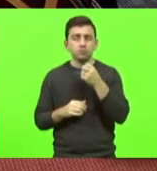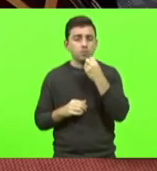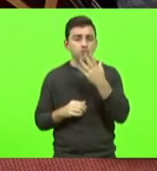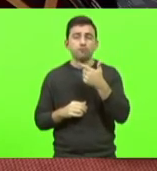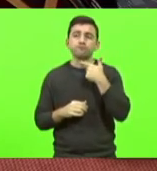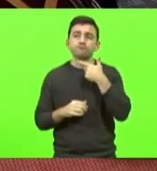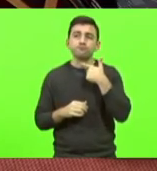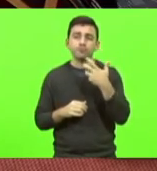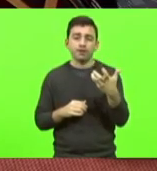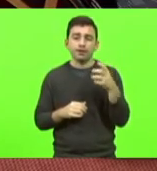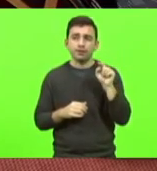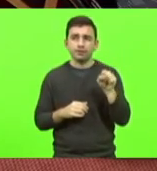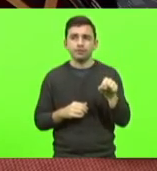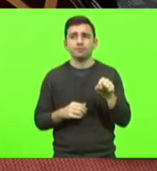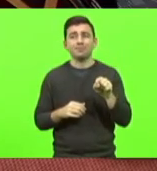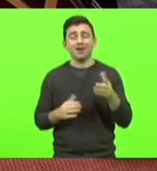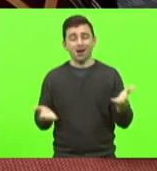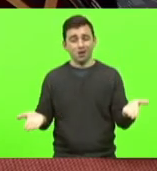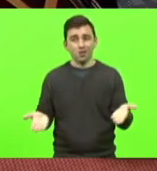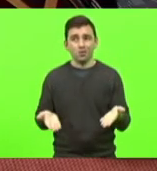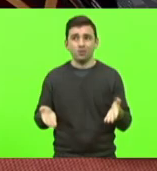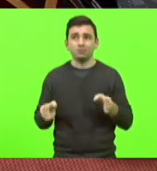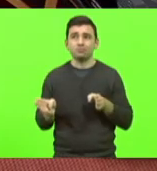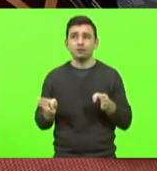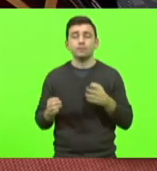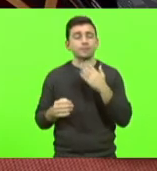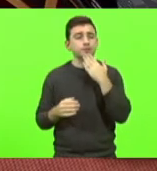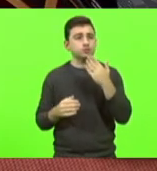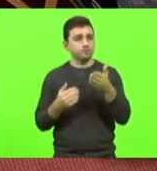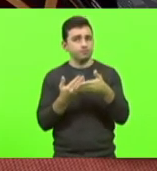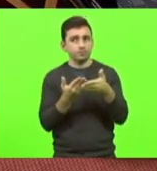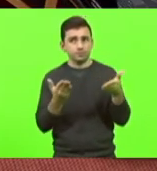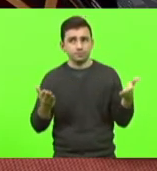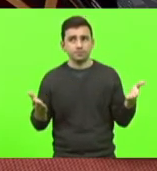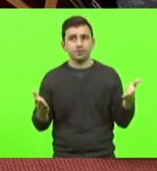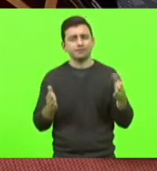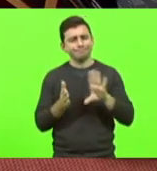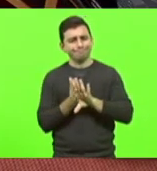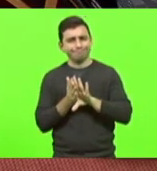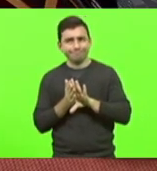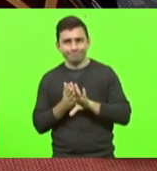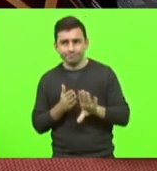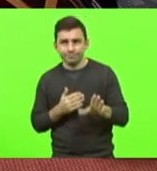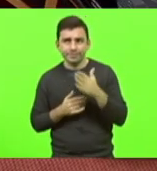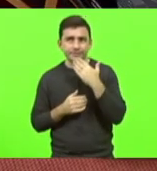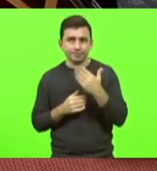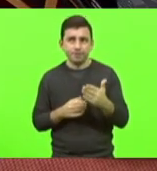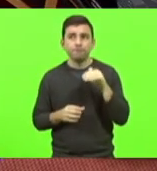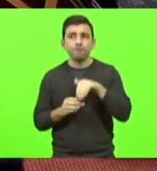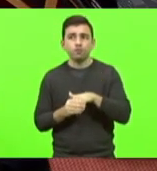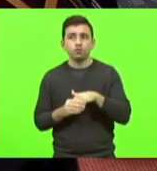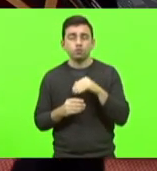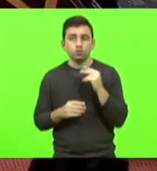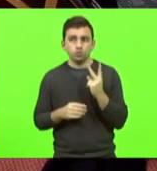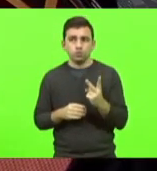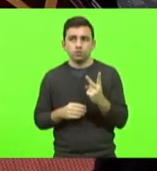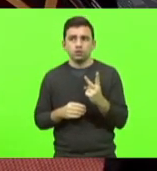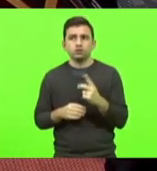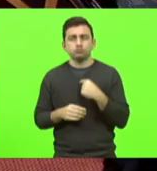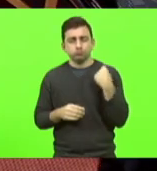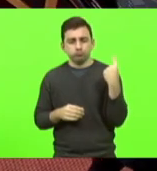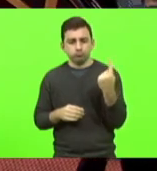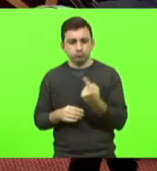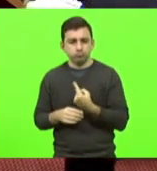autor mas nesse momento eu quero pedir a todos que rejeito o requerimento voto dois para que a gente não tenha